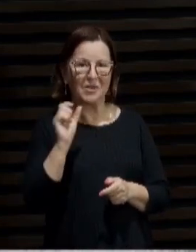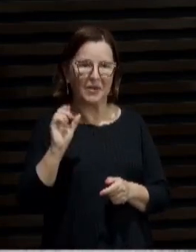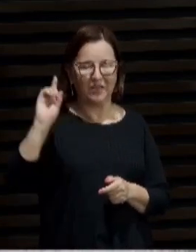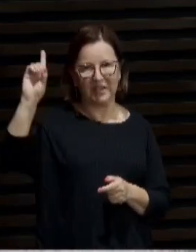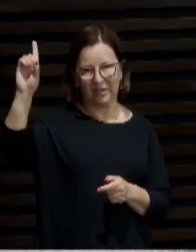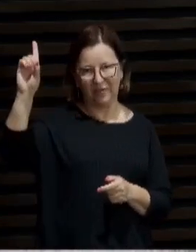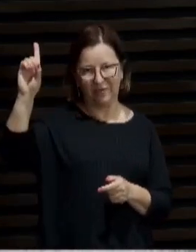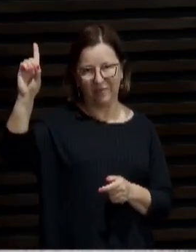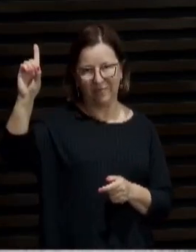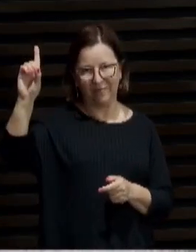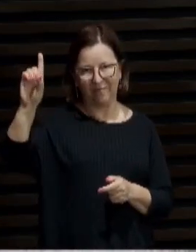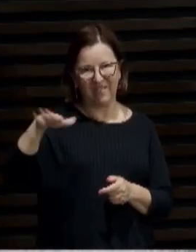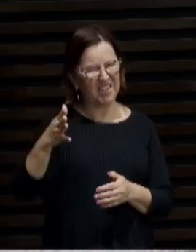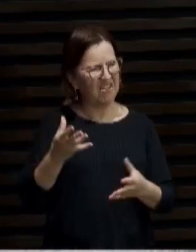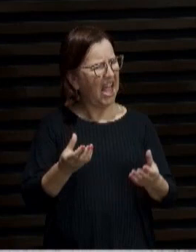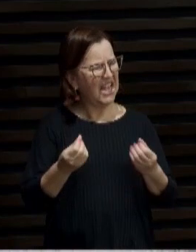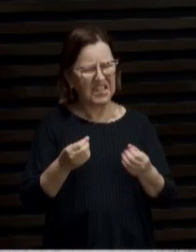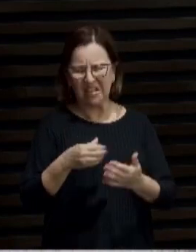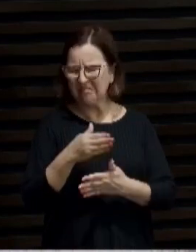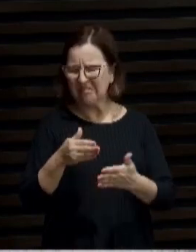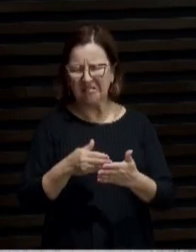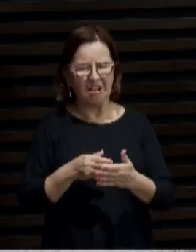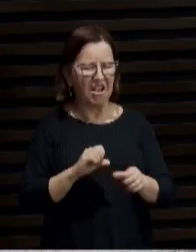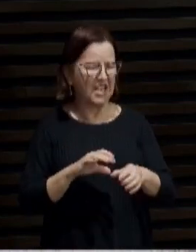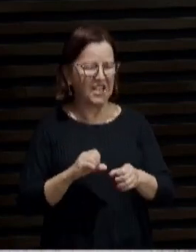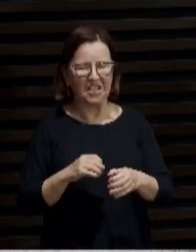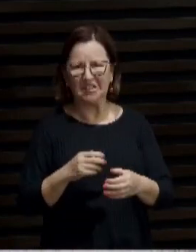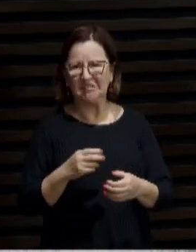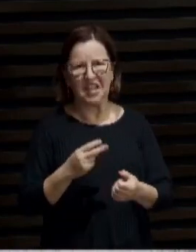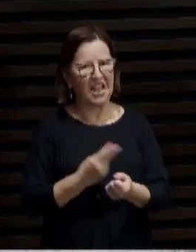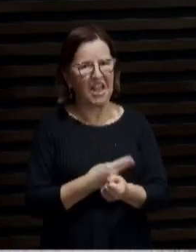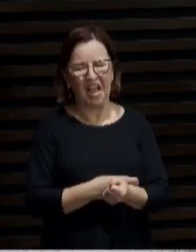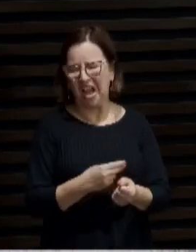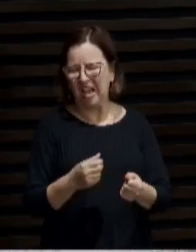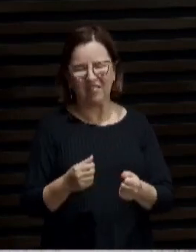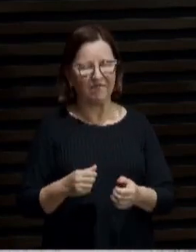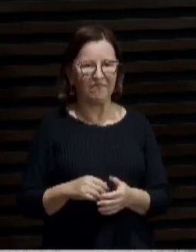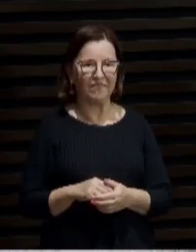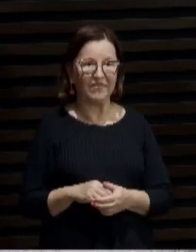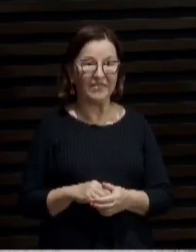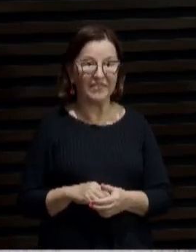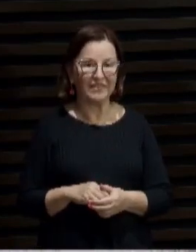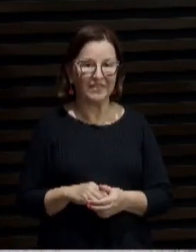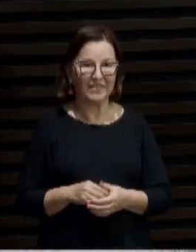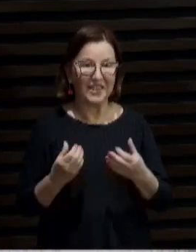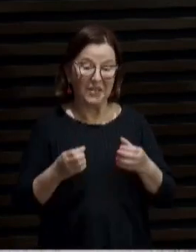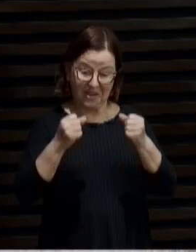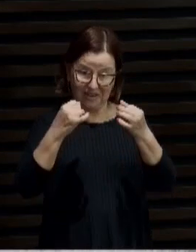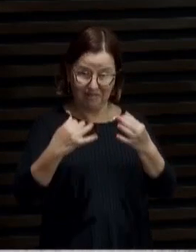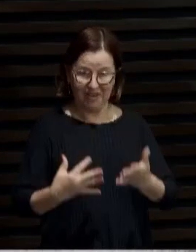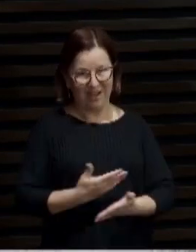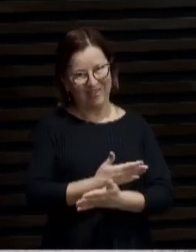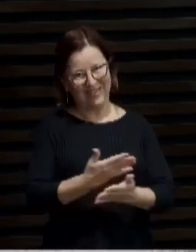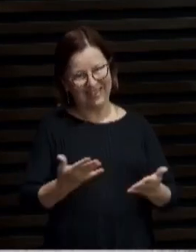às heresias e a ensinos equivocados. E eu quero dizer para vocês, os irmãos até me tolerem